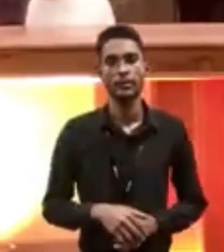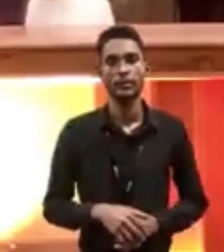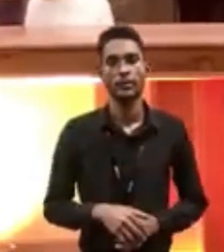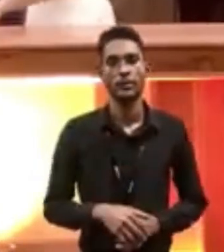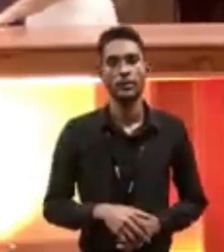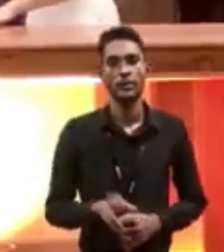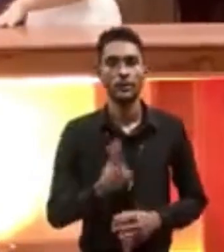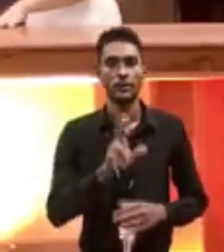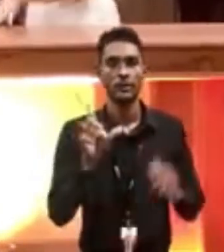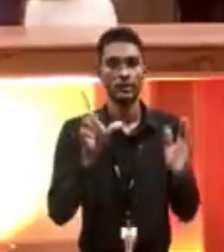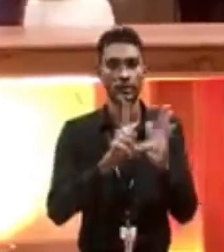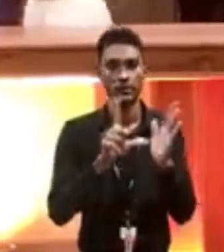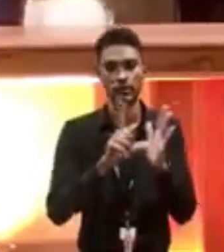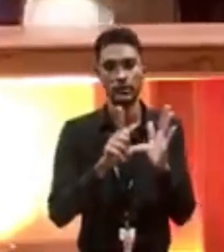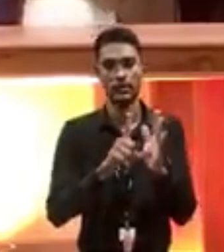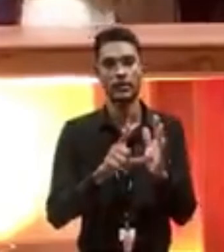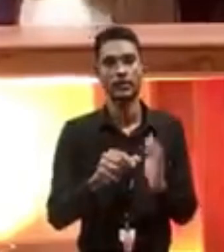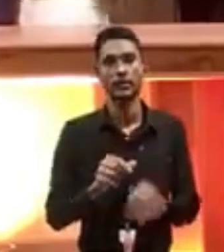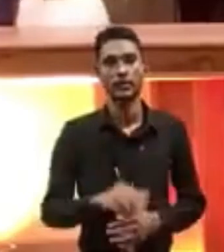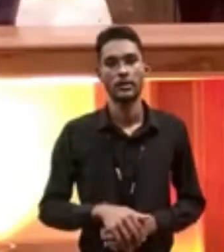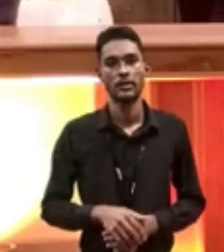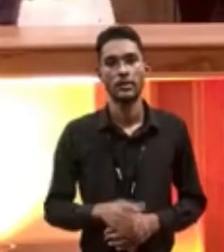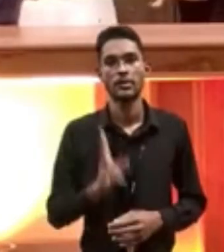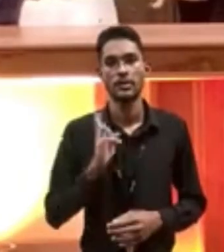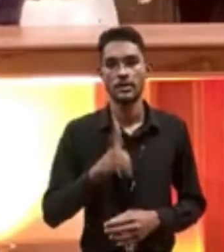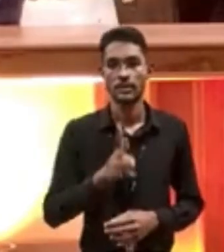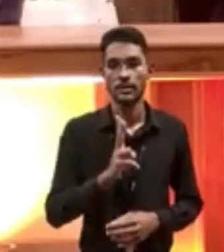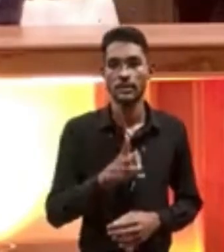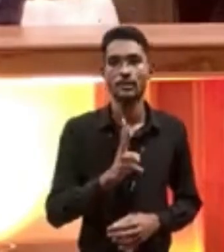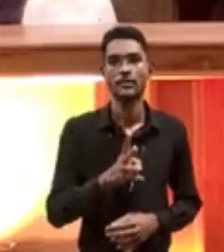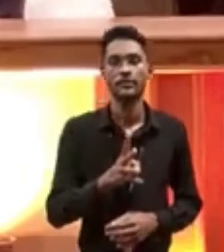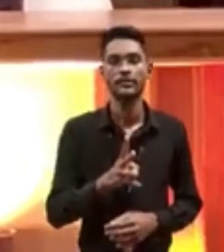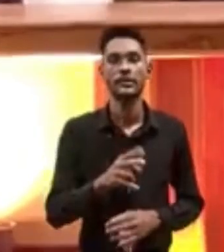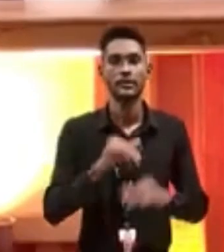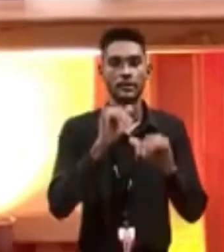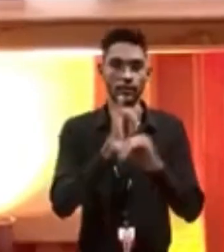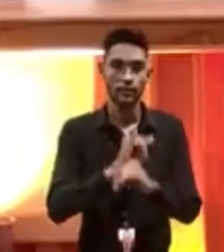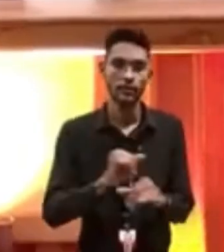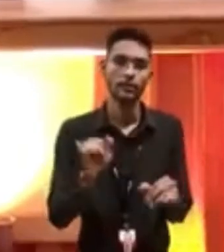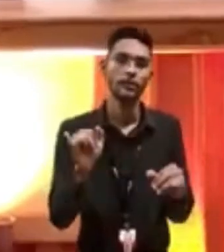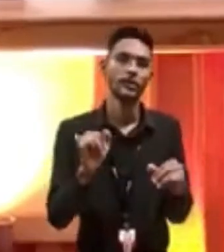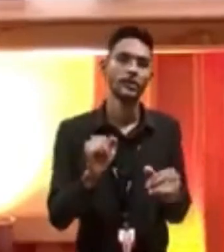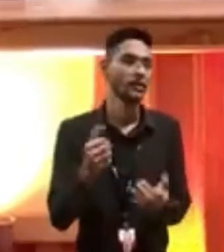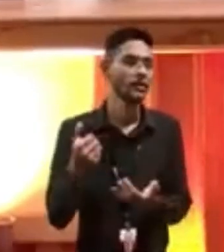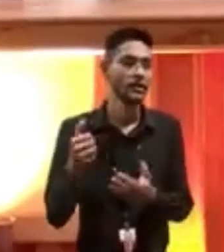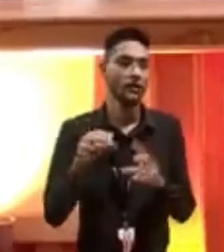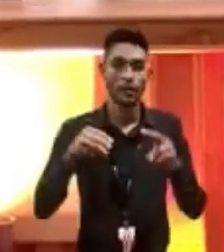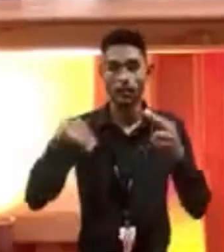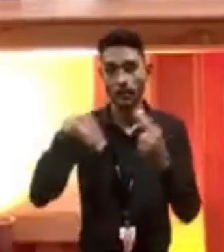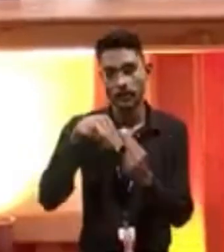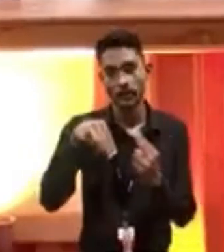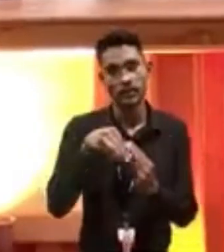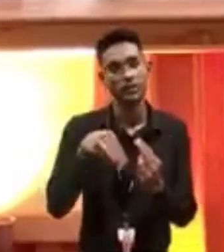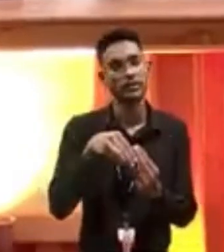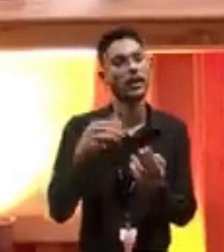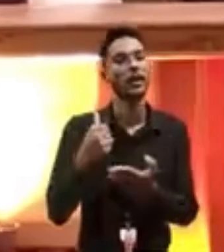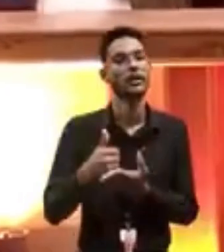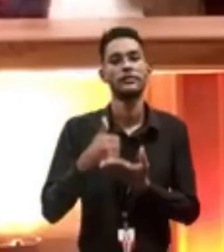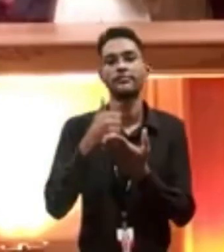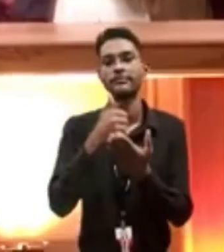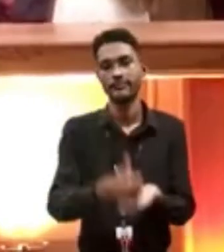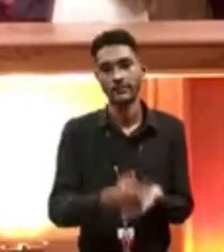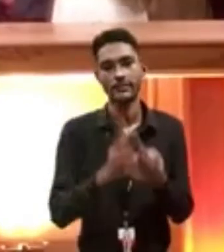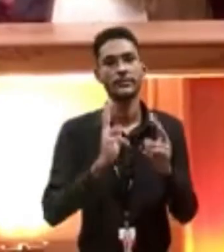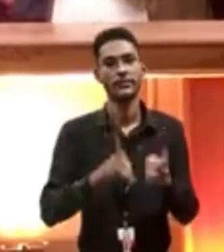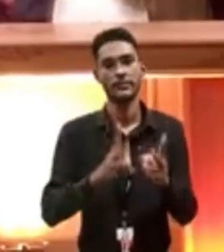a minha loja, eu sempre digo que é fruto disso aqui. Eu lembro a primeira vez que eu falei com a irmã Adrian e falei: irmã Adrian, eu quero